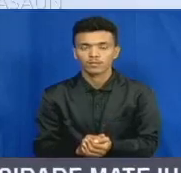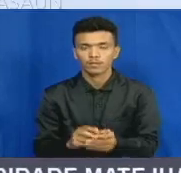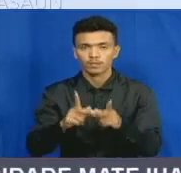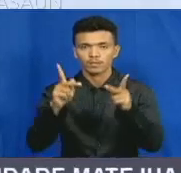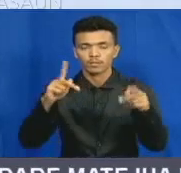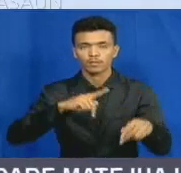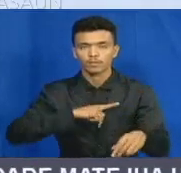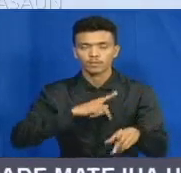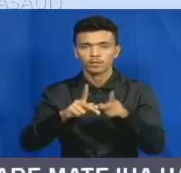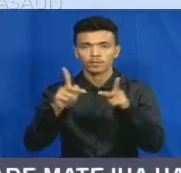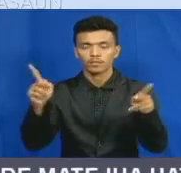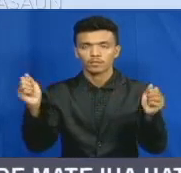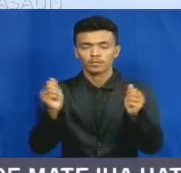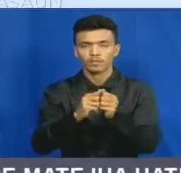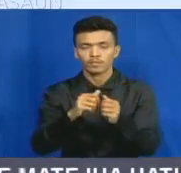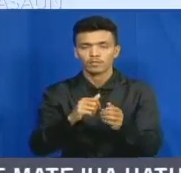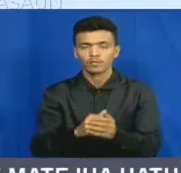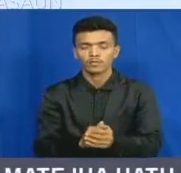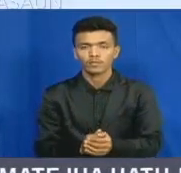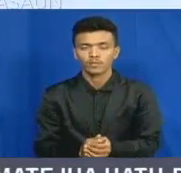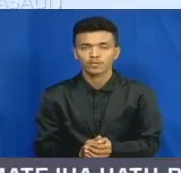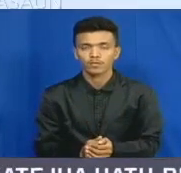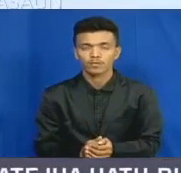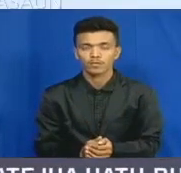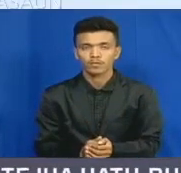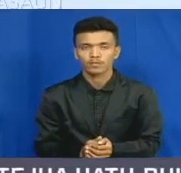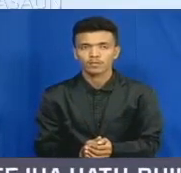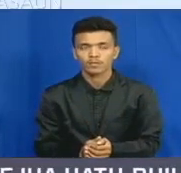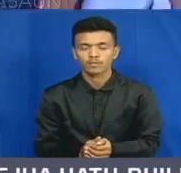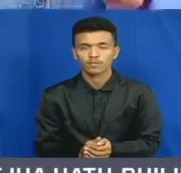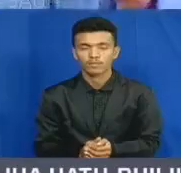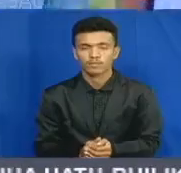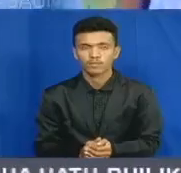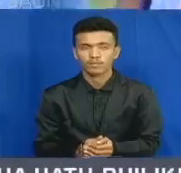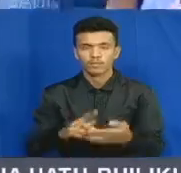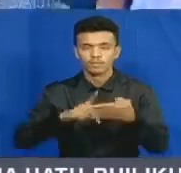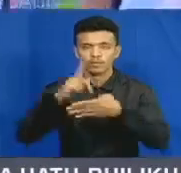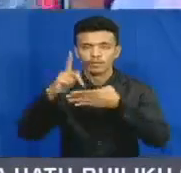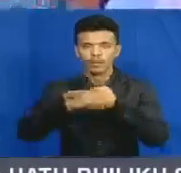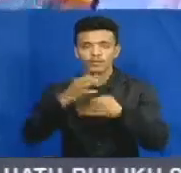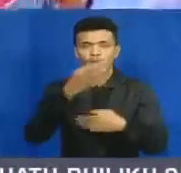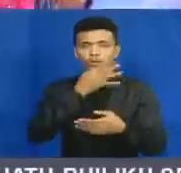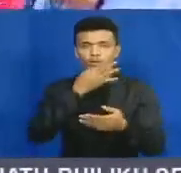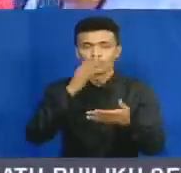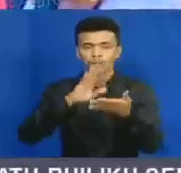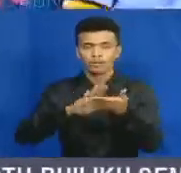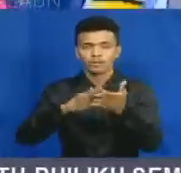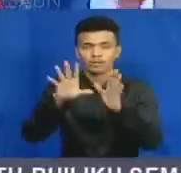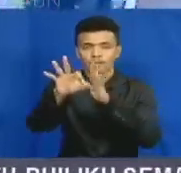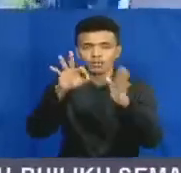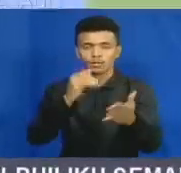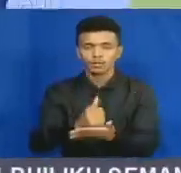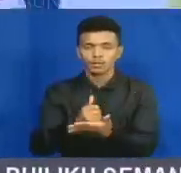muito, e está retorno ser 90 escolas, para que já tenha direito para o fundamental. Programa Marina Escolar, né, se reta no apoio